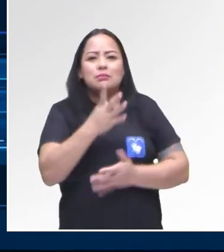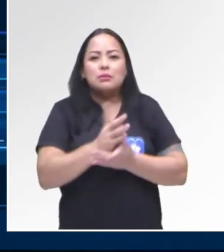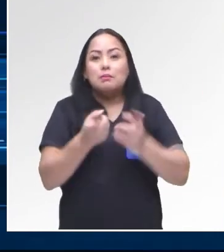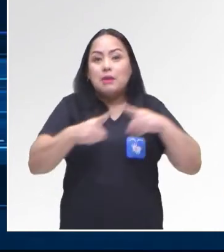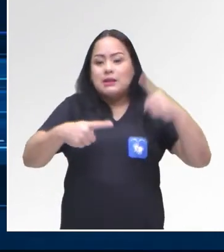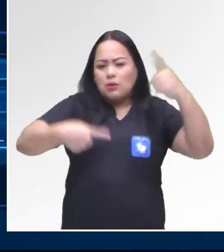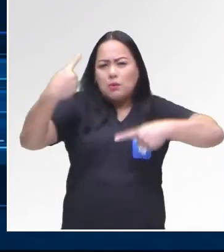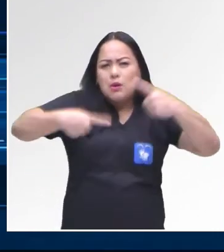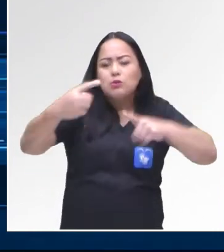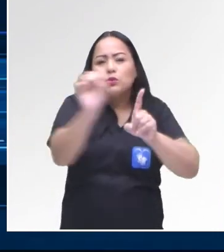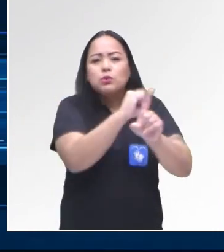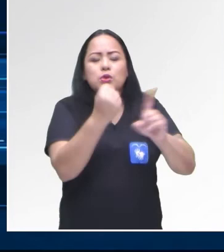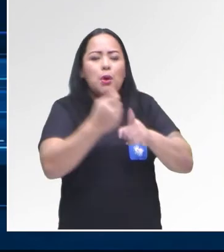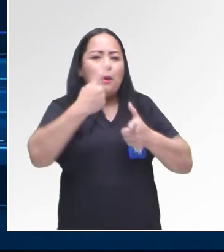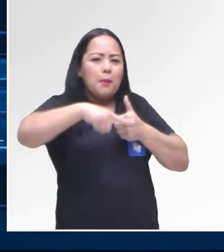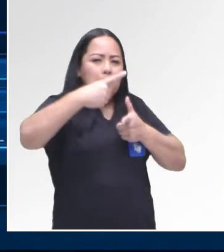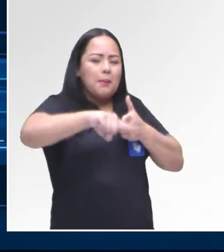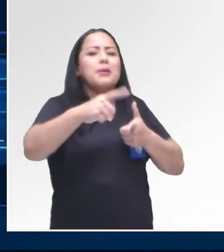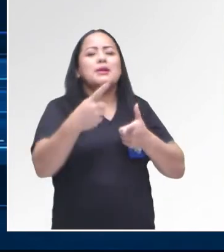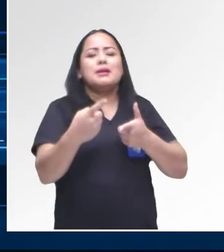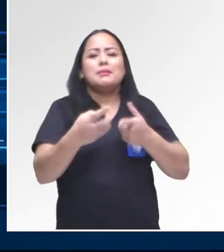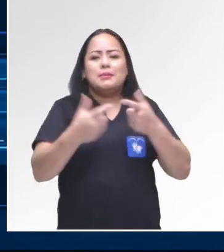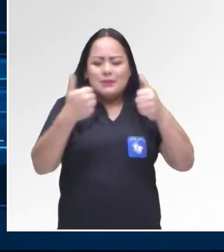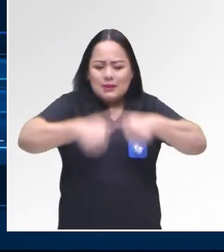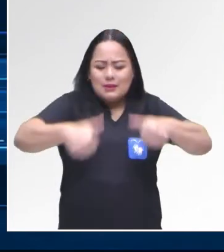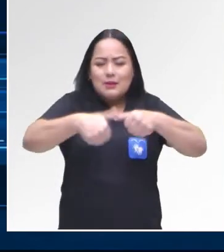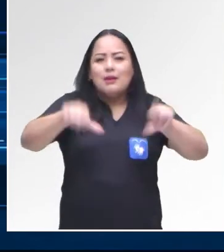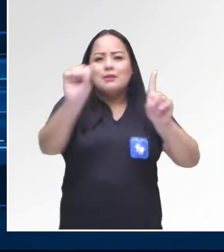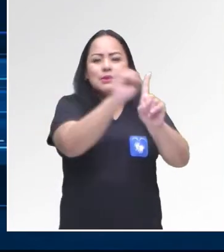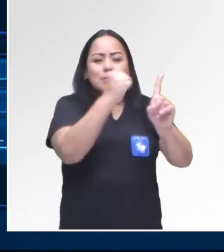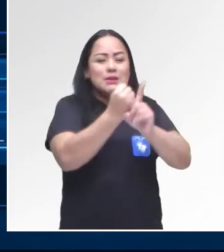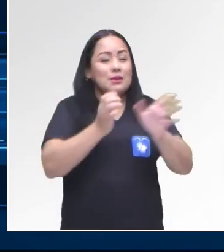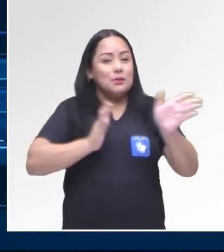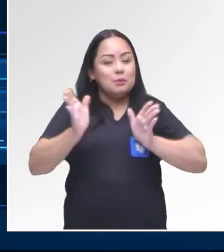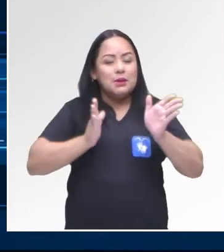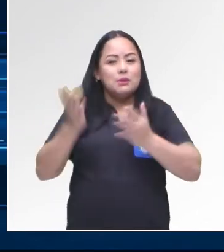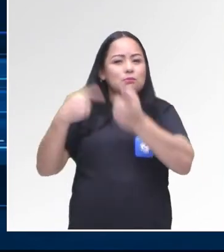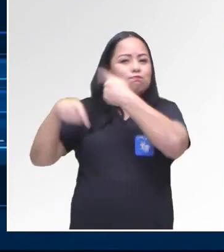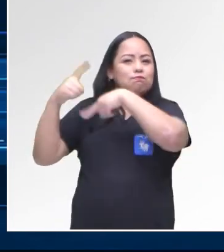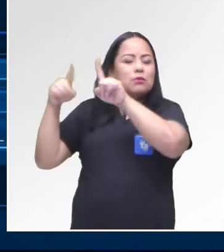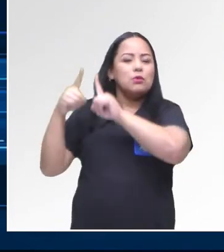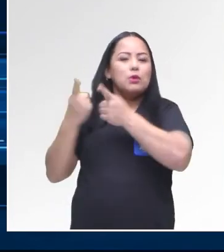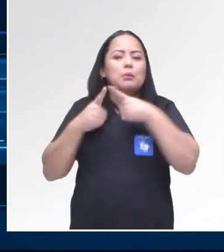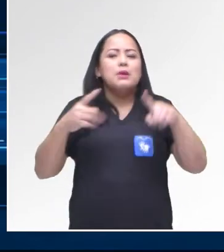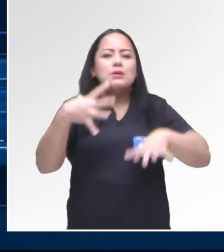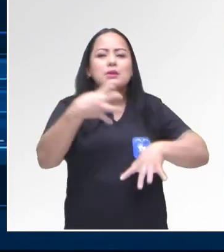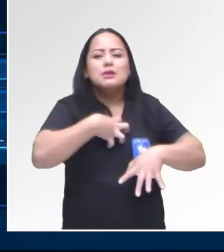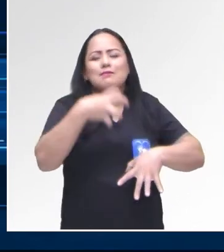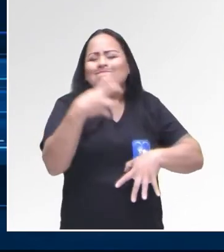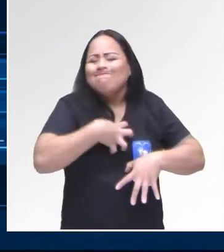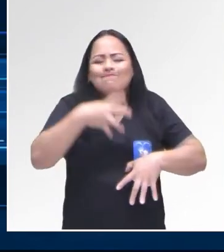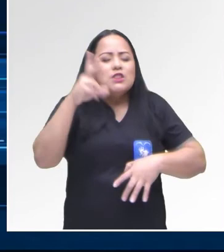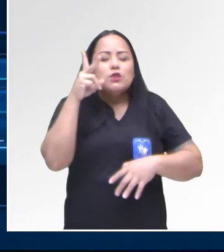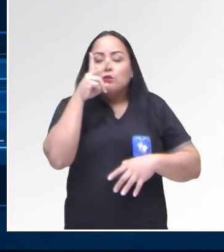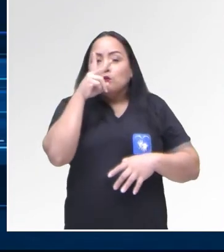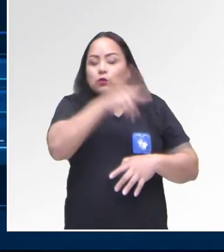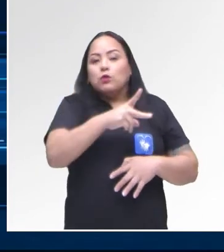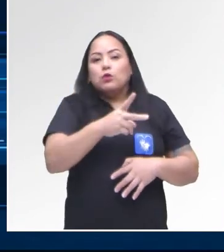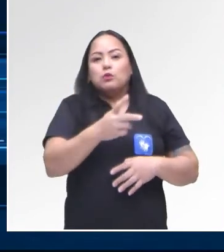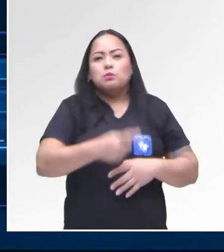discussão social, os problemas que estão presentes na sociedade da época. E é o sentimentalismo exagerado, é